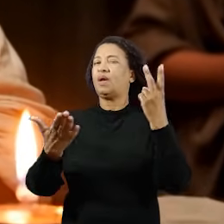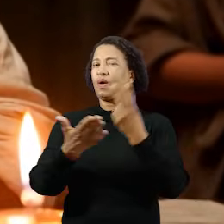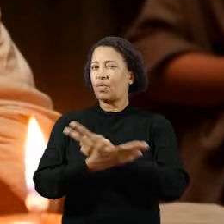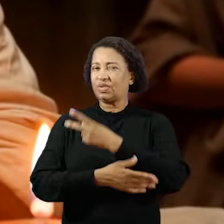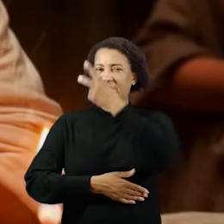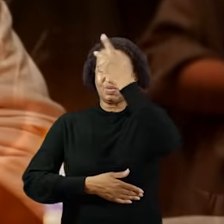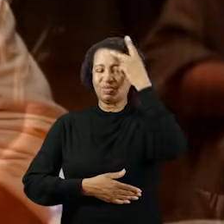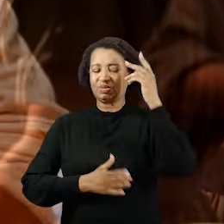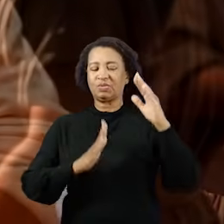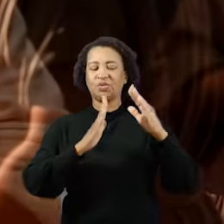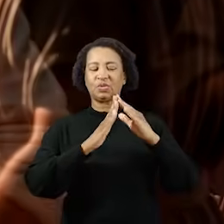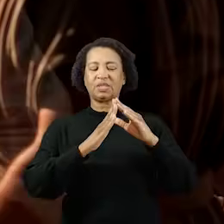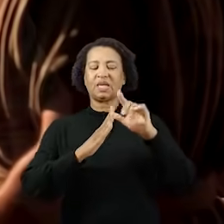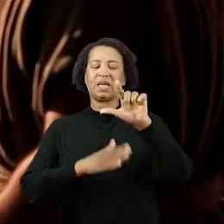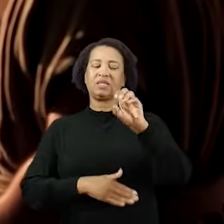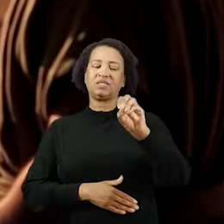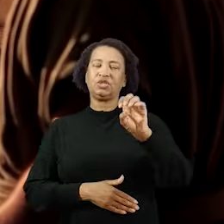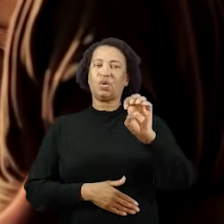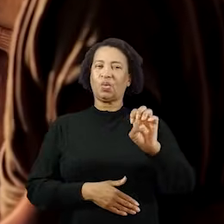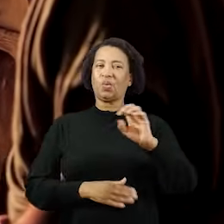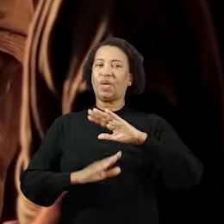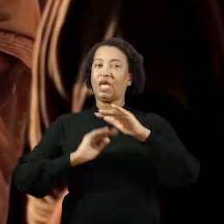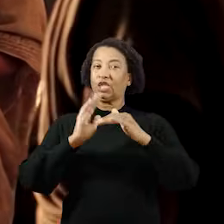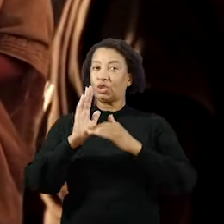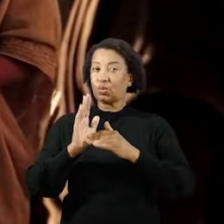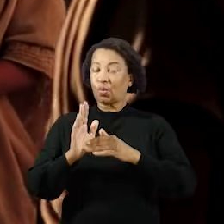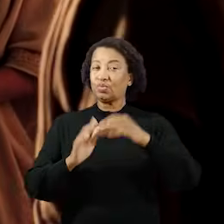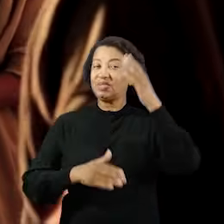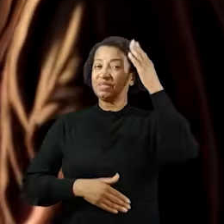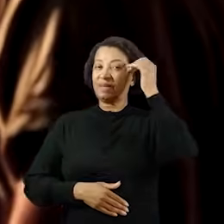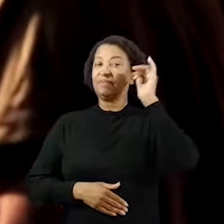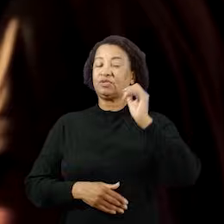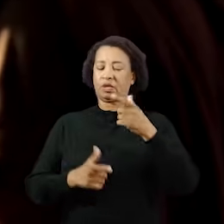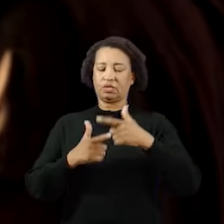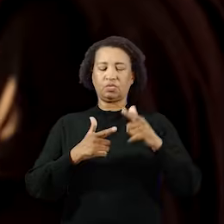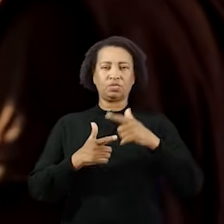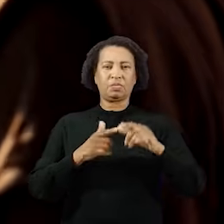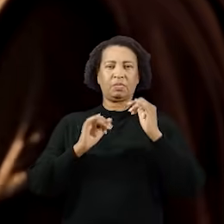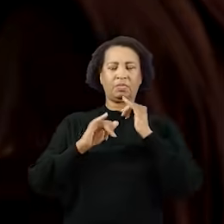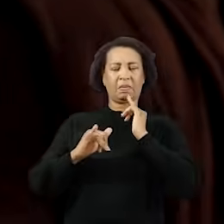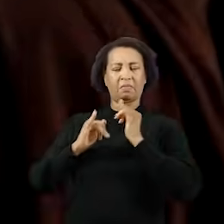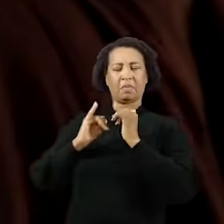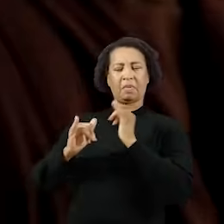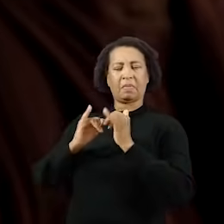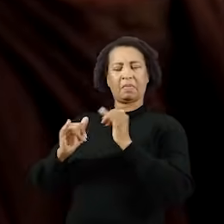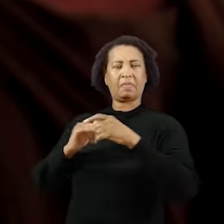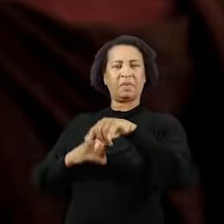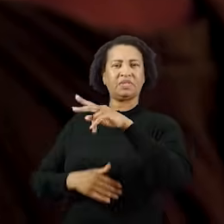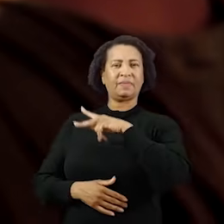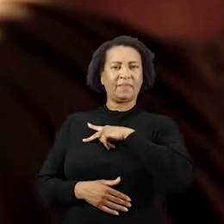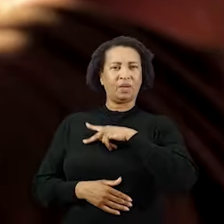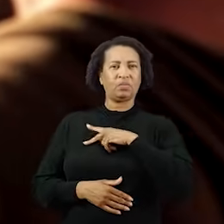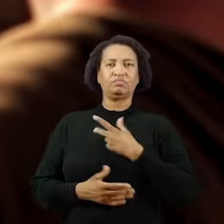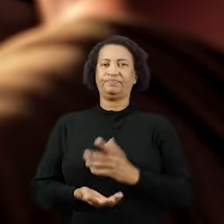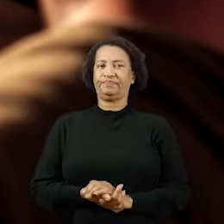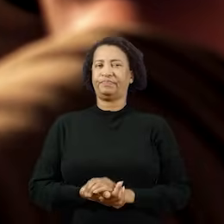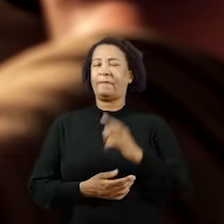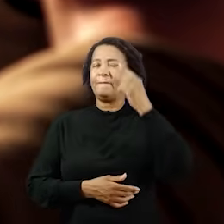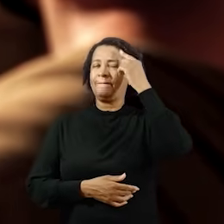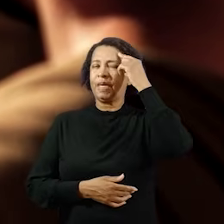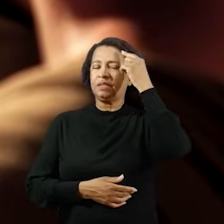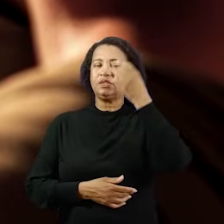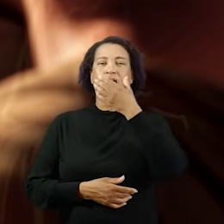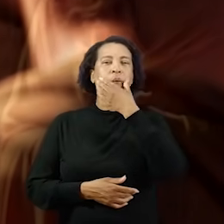casa de Cloe depois que todos ficaram sabendo que os problemas foram escancarados para Paulo por eles?